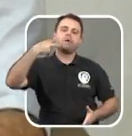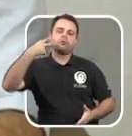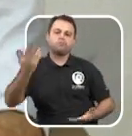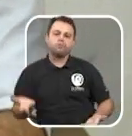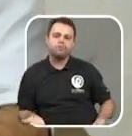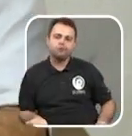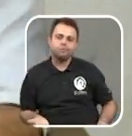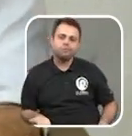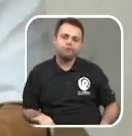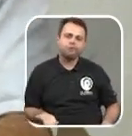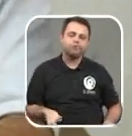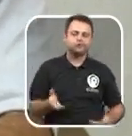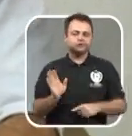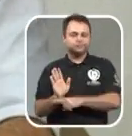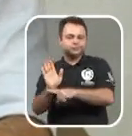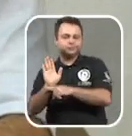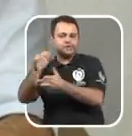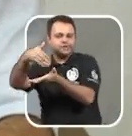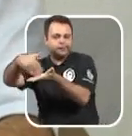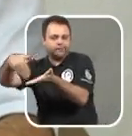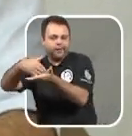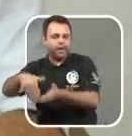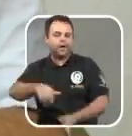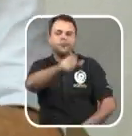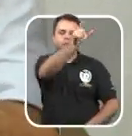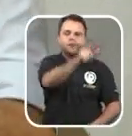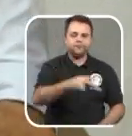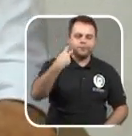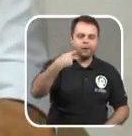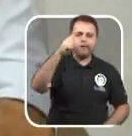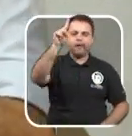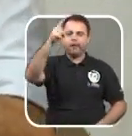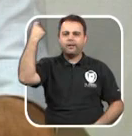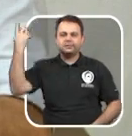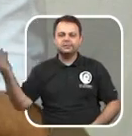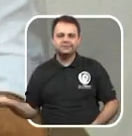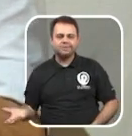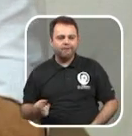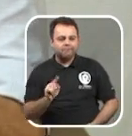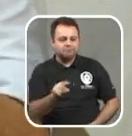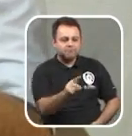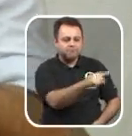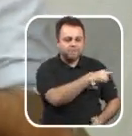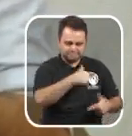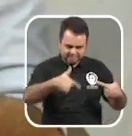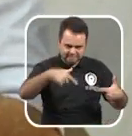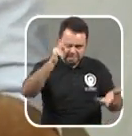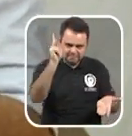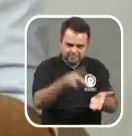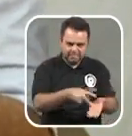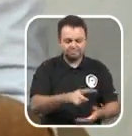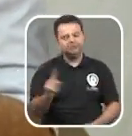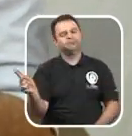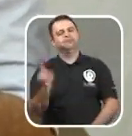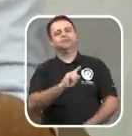do secretário, era ex-vereador da Câmara. Eles não trabalham. Então, você tá usando dinheiro